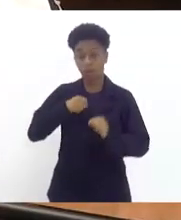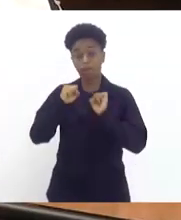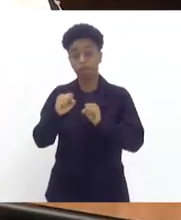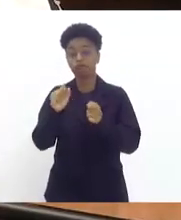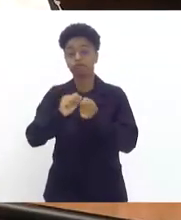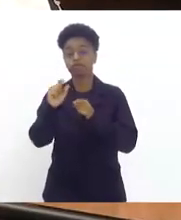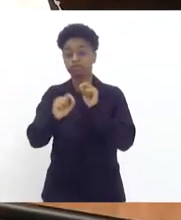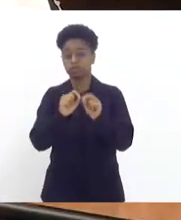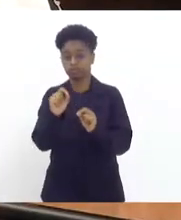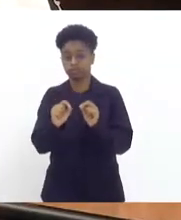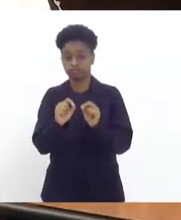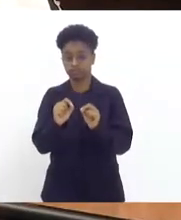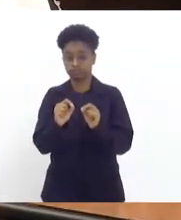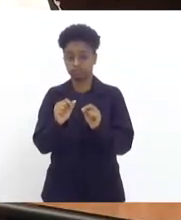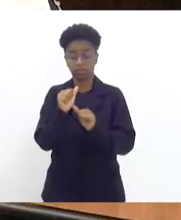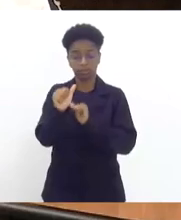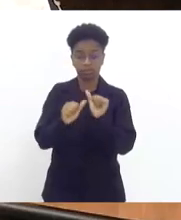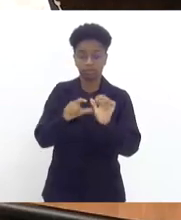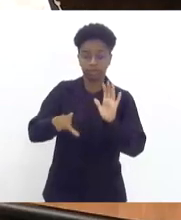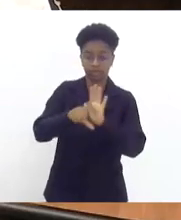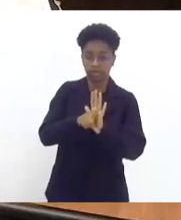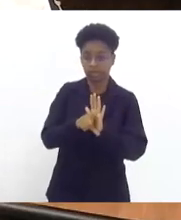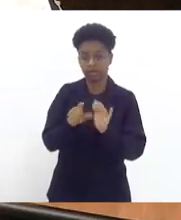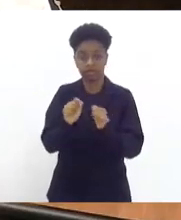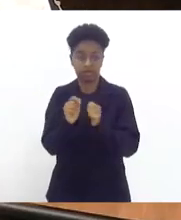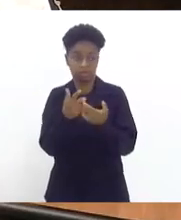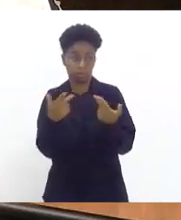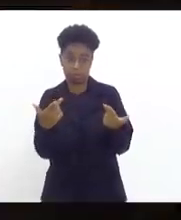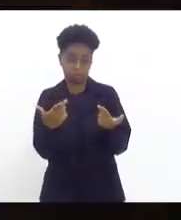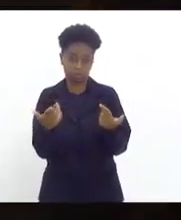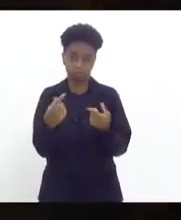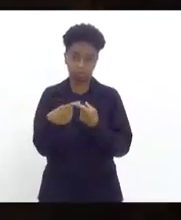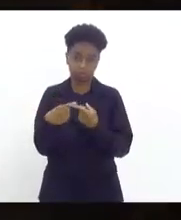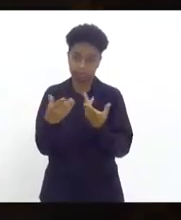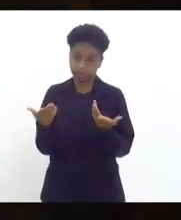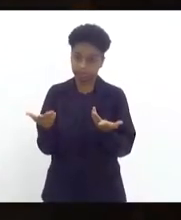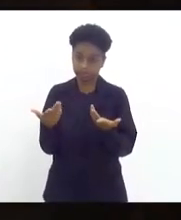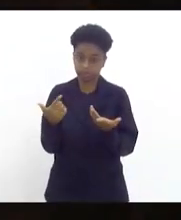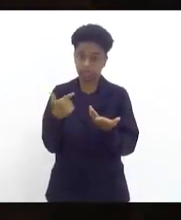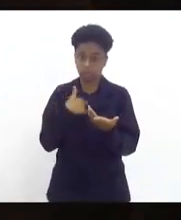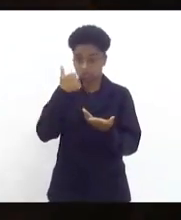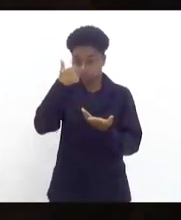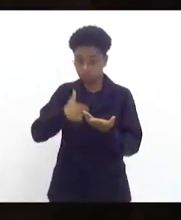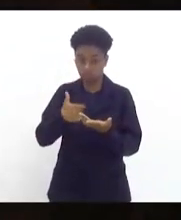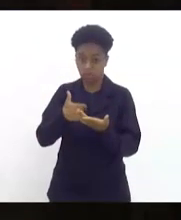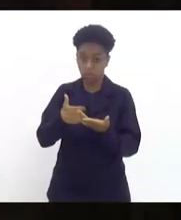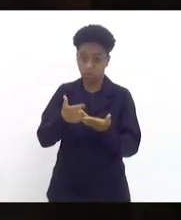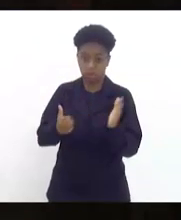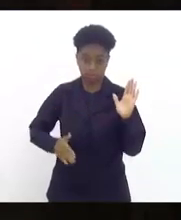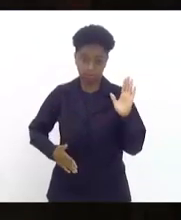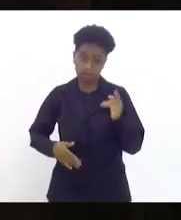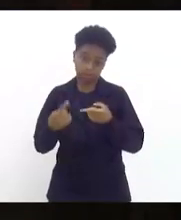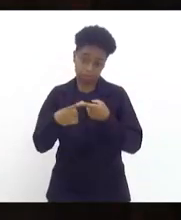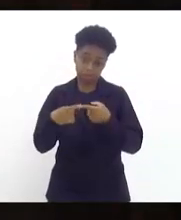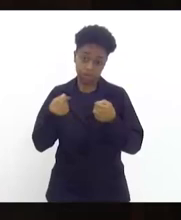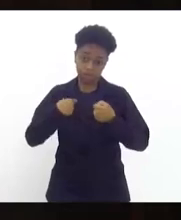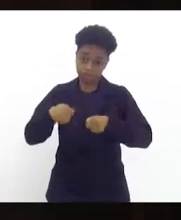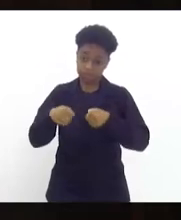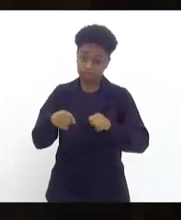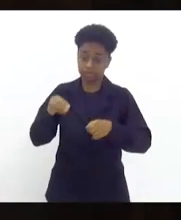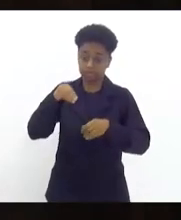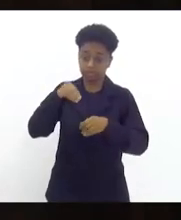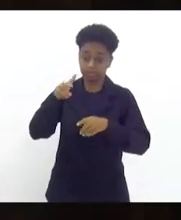fazer para sei lá mudar a lei ou alguém fazer alguma coisa porque eu sou a Marginal porque eu tenho que ficar preso dentro de casa